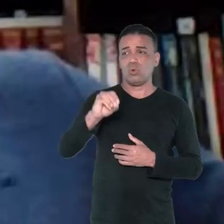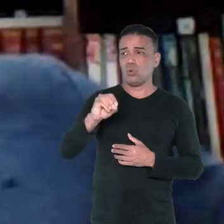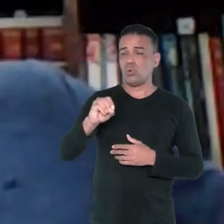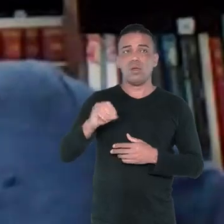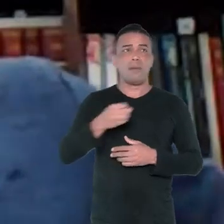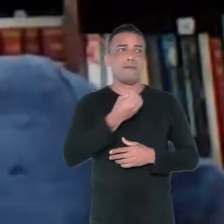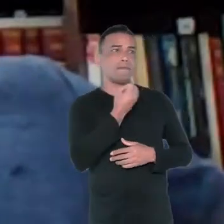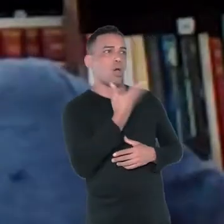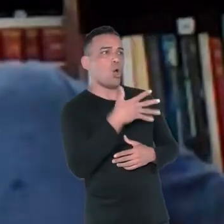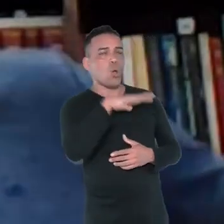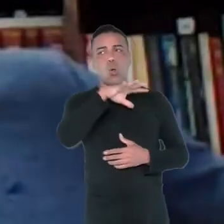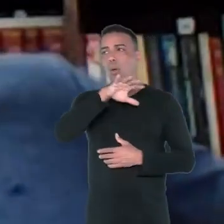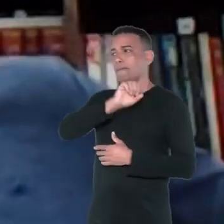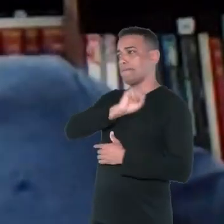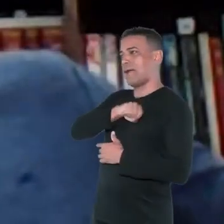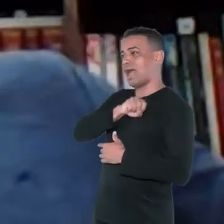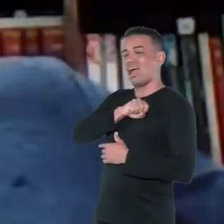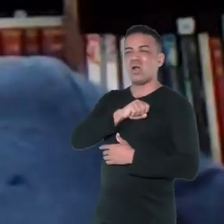tão batido.